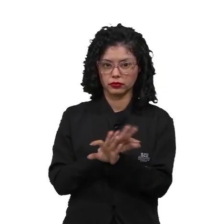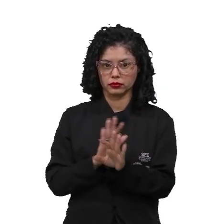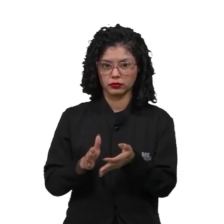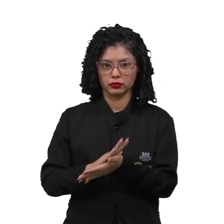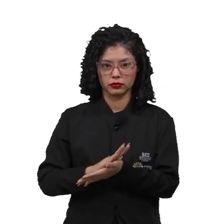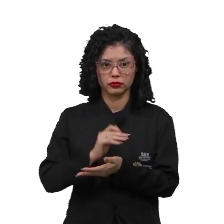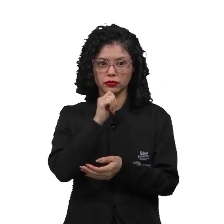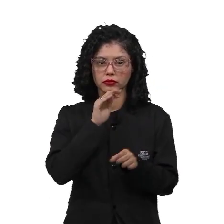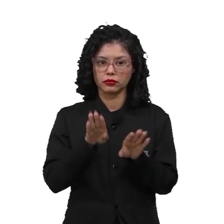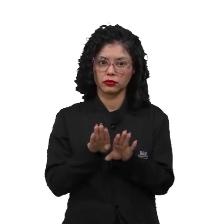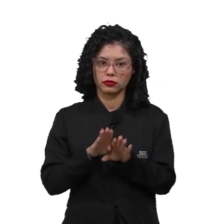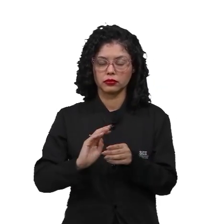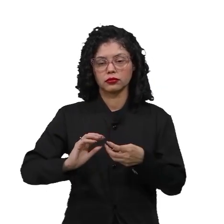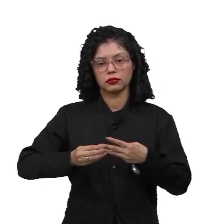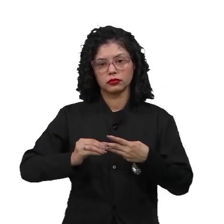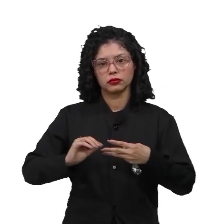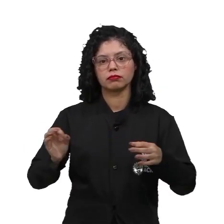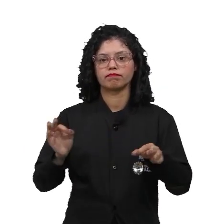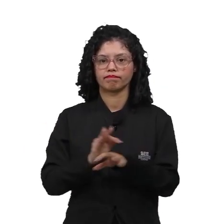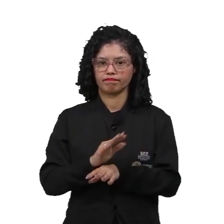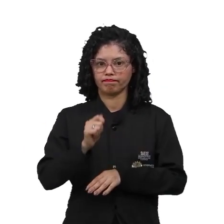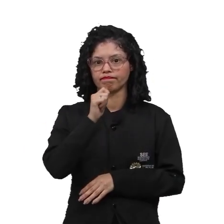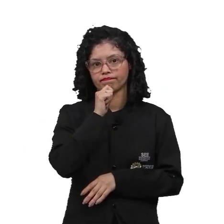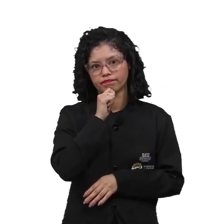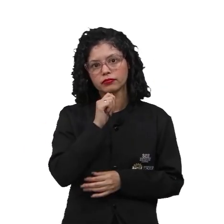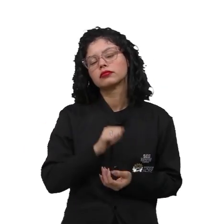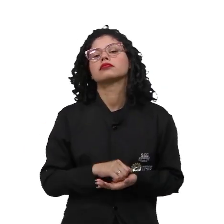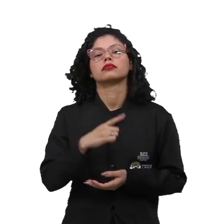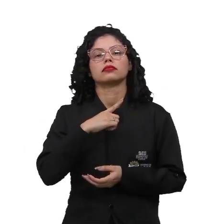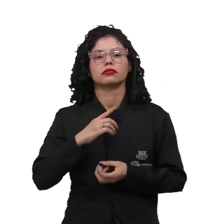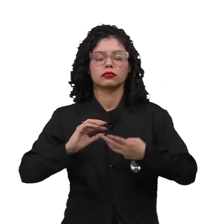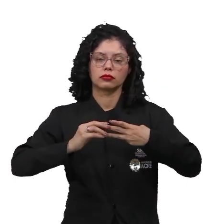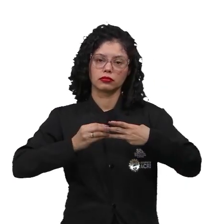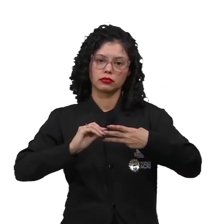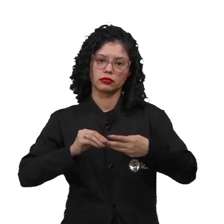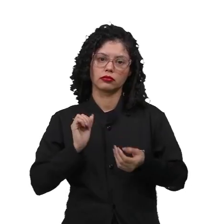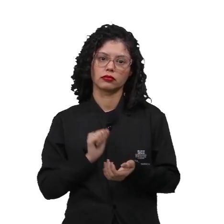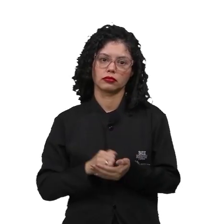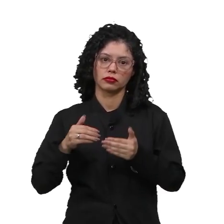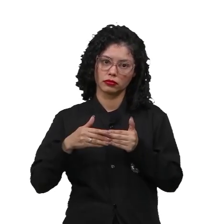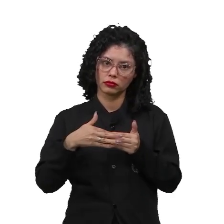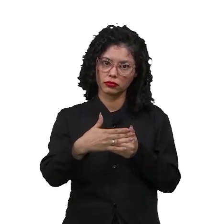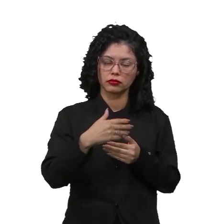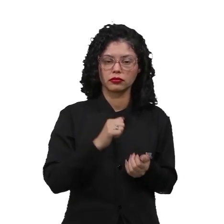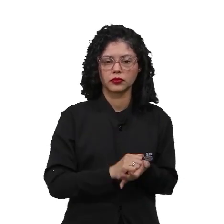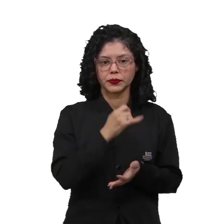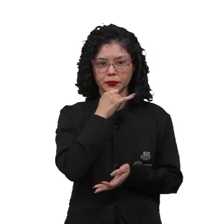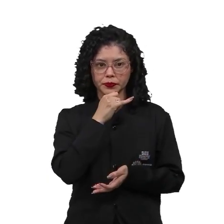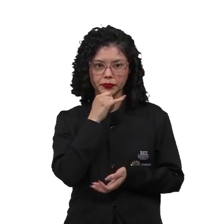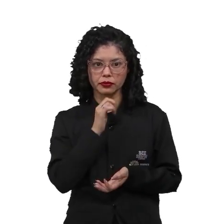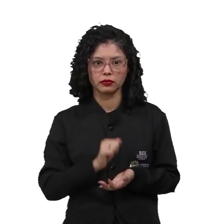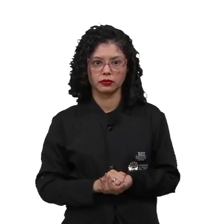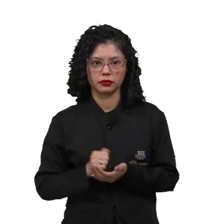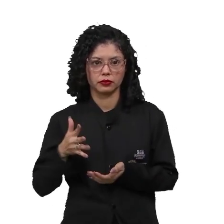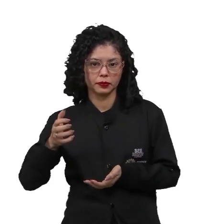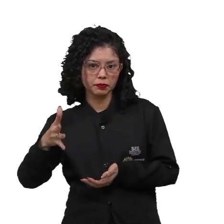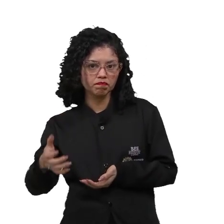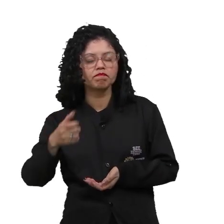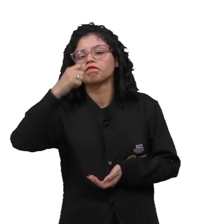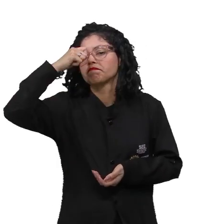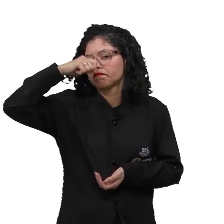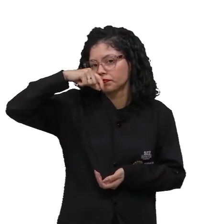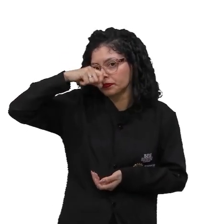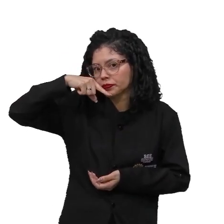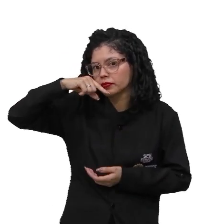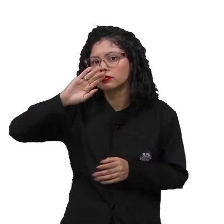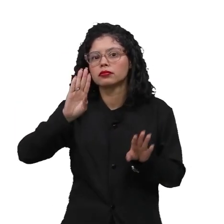das células que foram infectadas. Então, aqui a gente tem uma célula que foi infectada, por exemplo, ali por um vírus, pode ser o vírus da gripe,